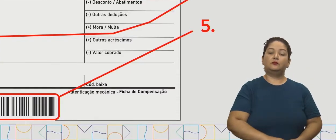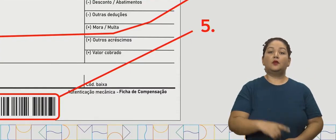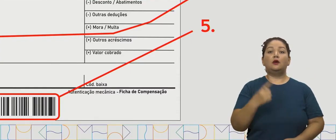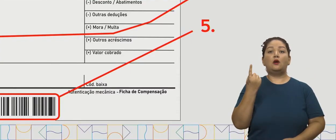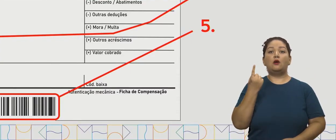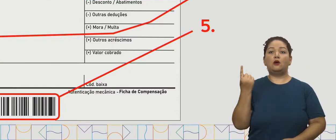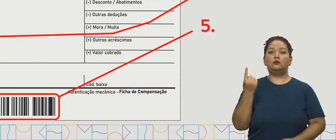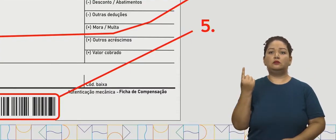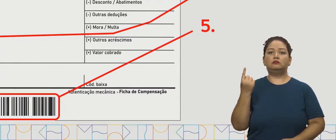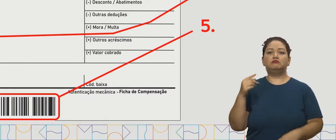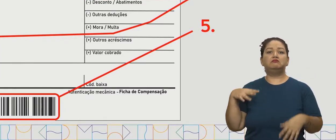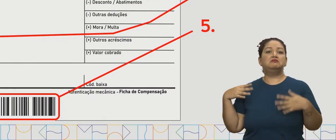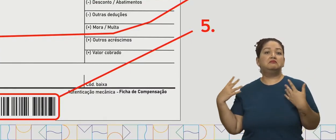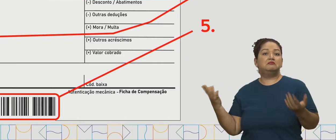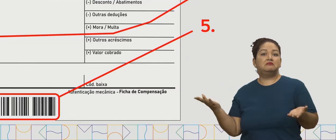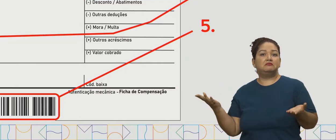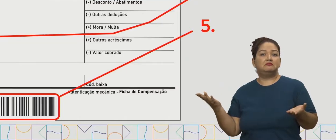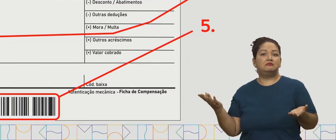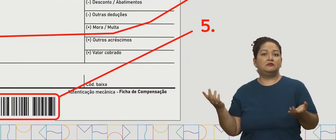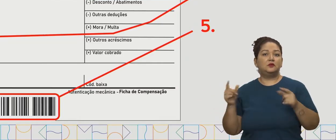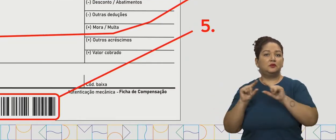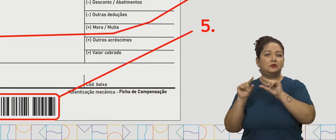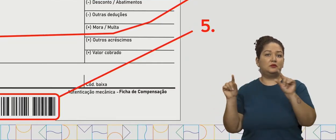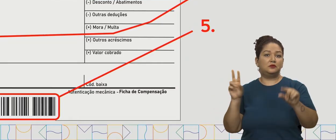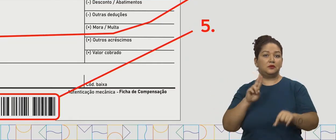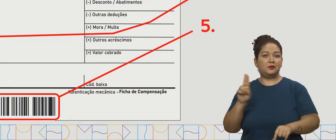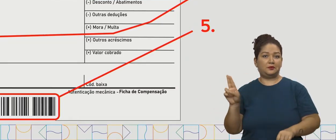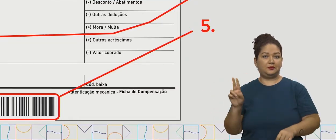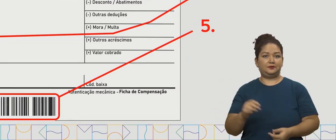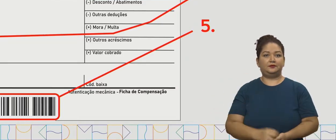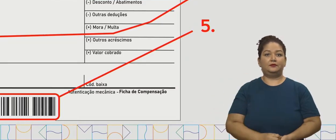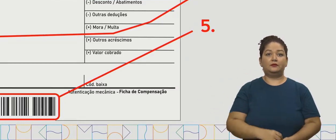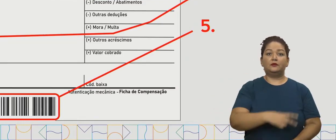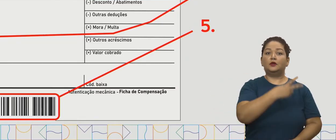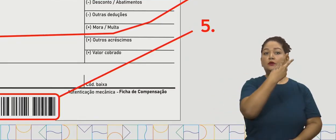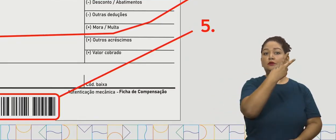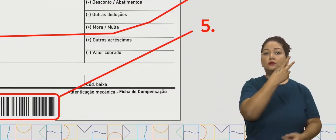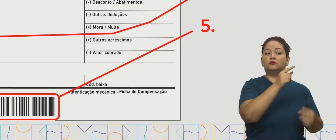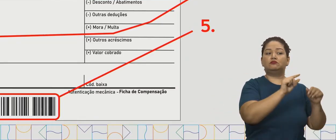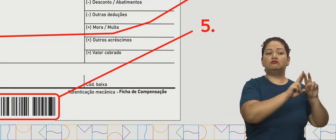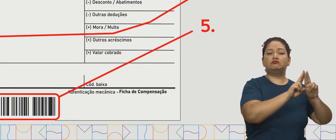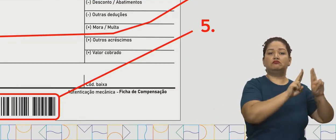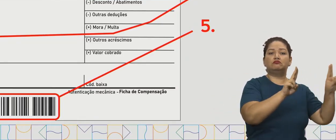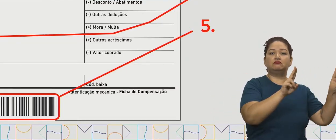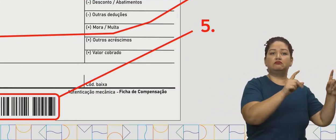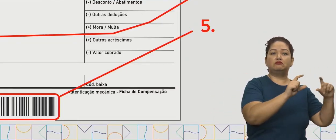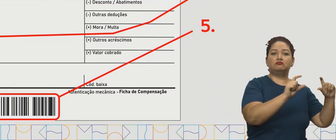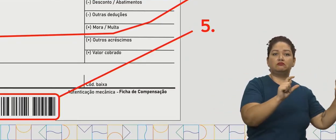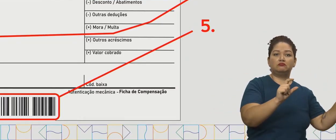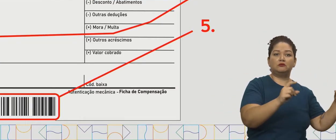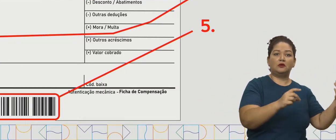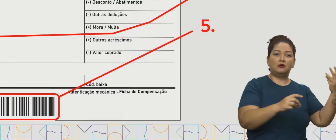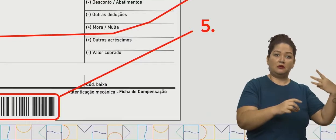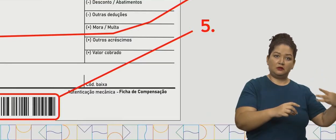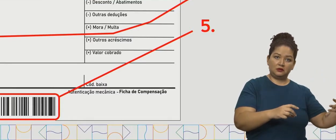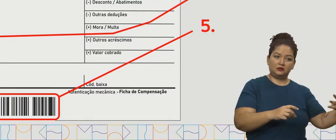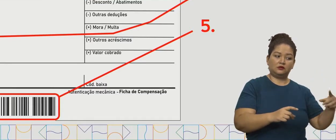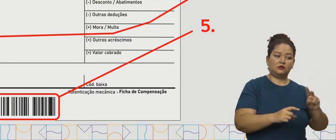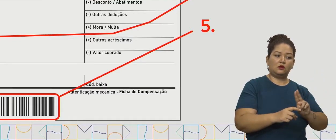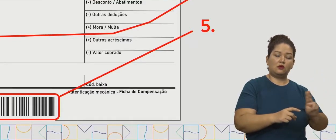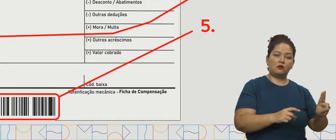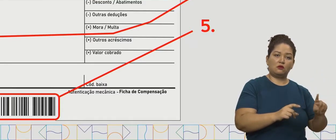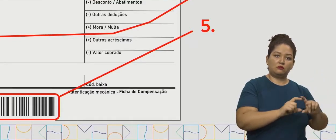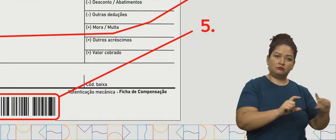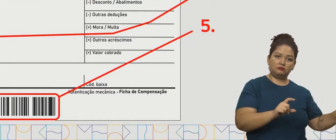a resposta? Número 2, prestem bem atenção ali, ó. Número 3, na